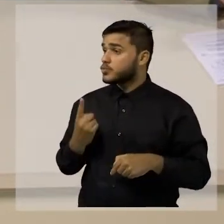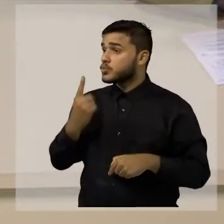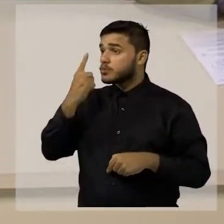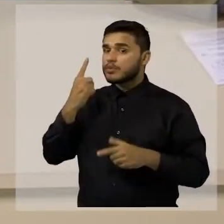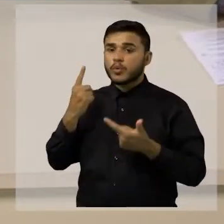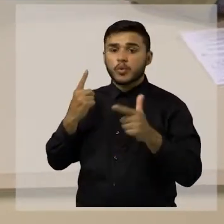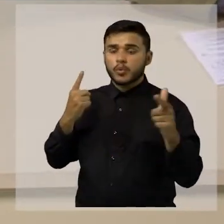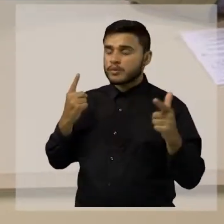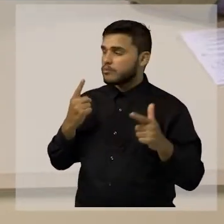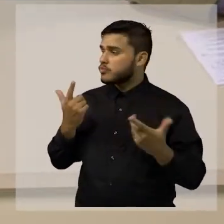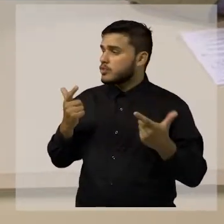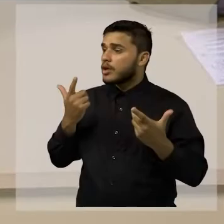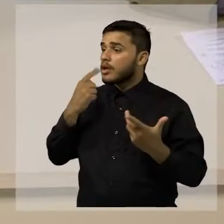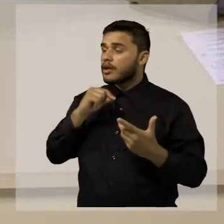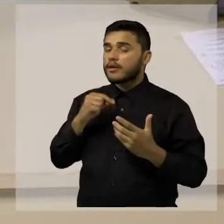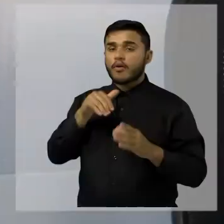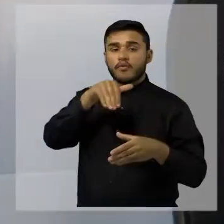foi,